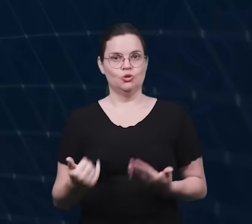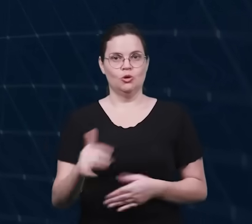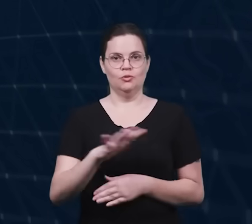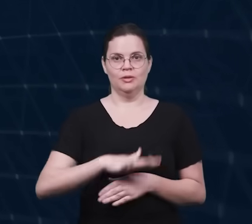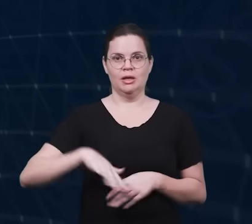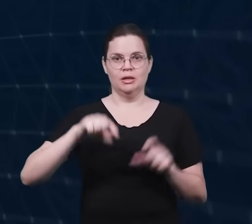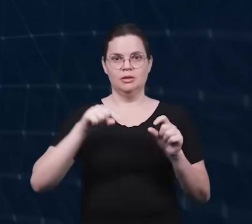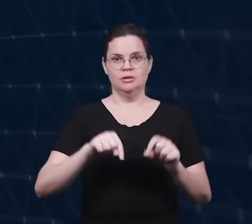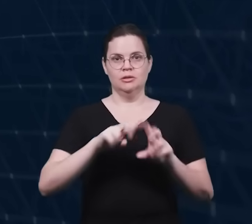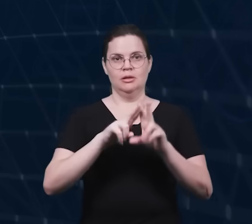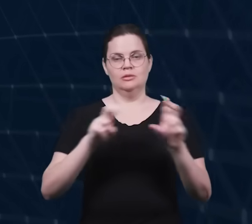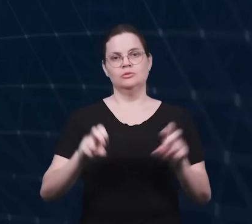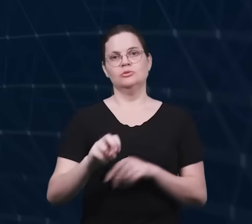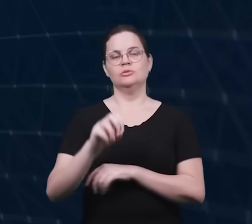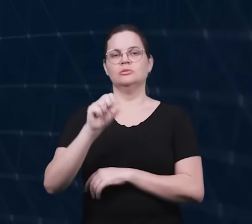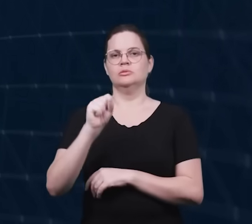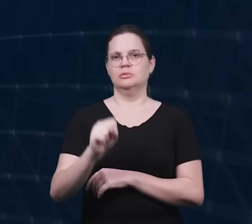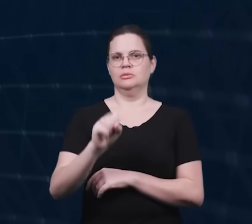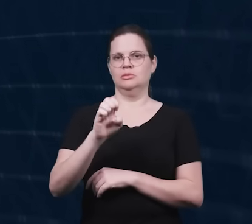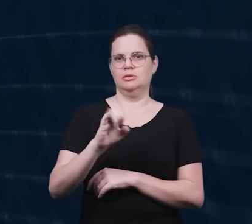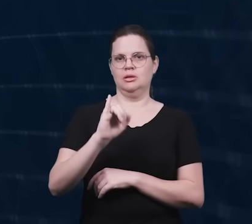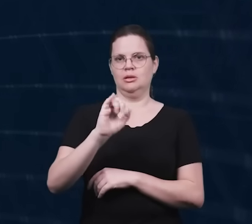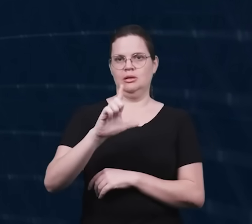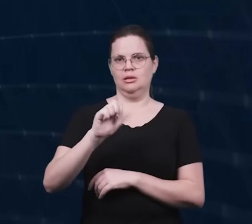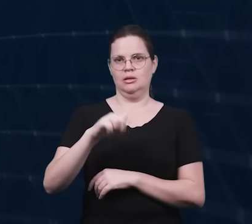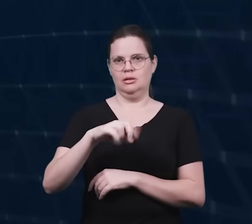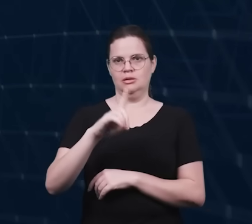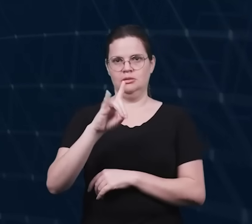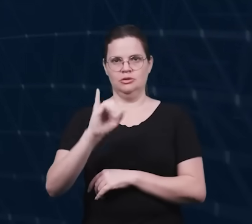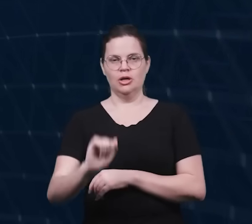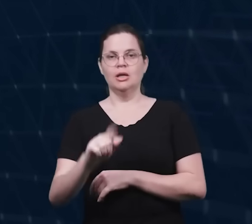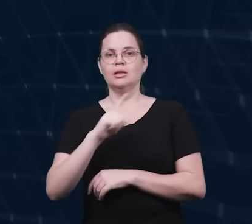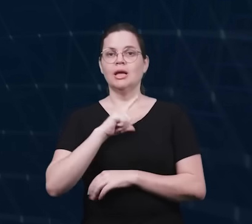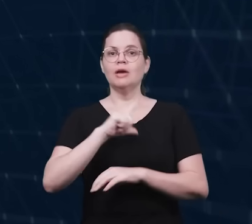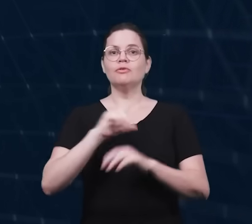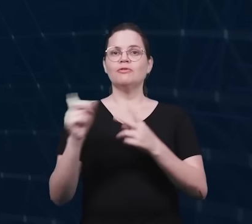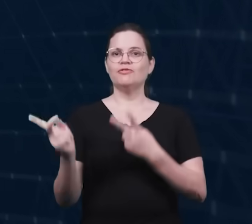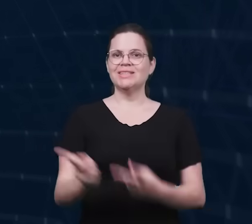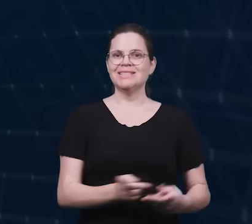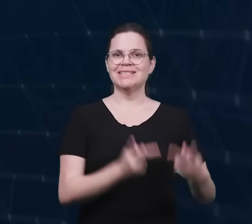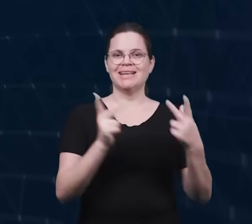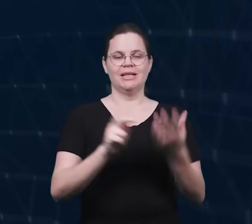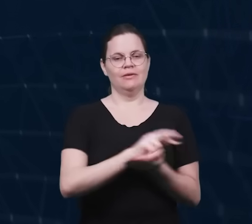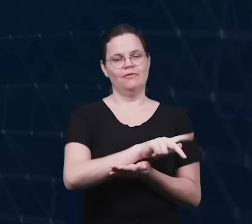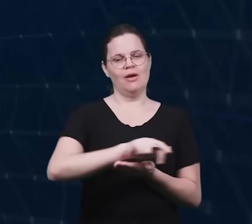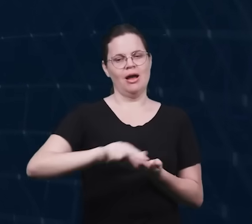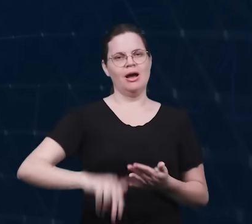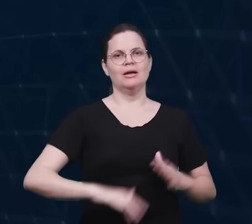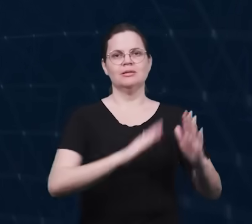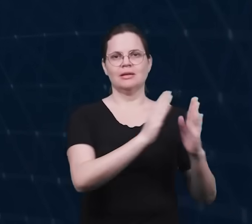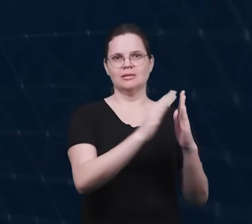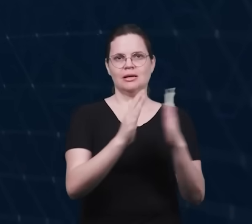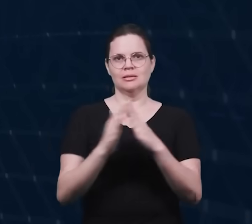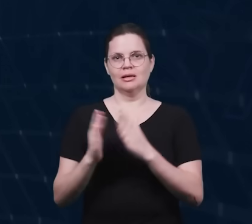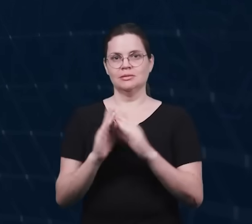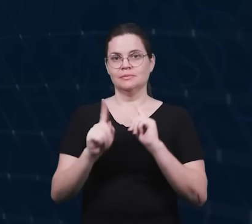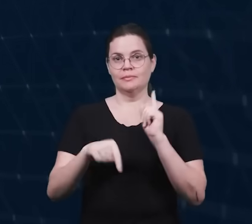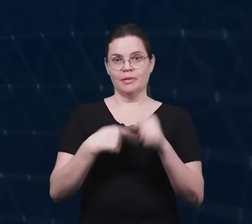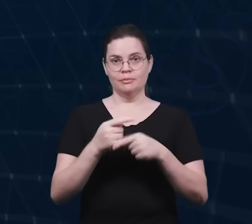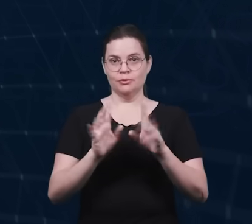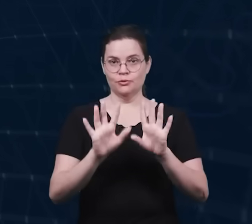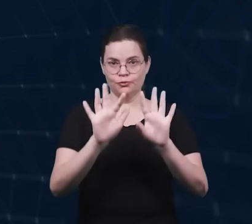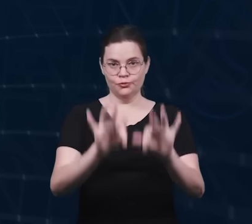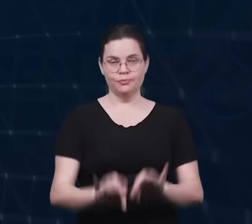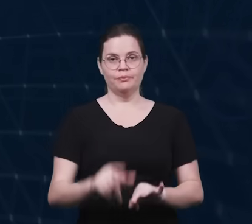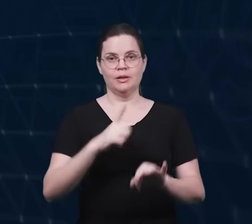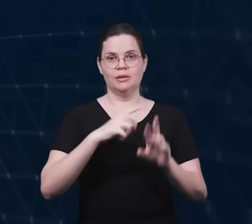da micro-região da Ceilândia, onde os jovens fizeram uma caravana de visitas em muitos lares. Ao final,